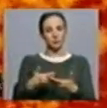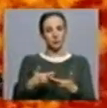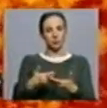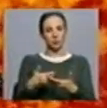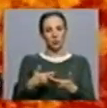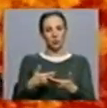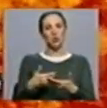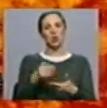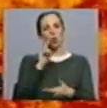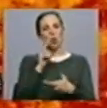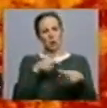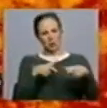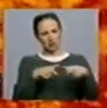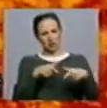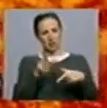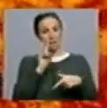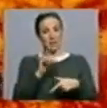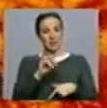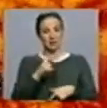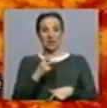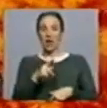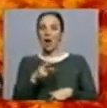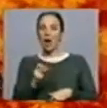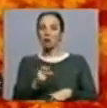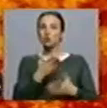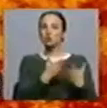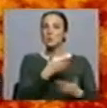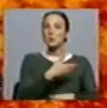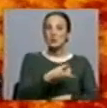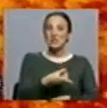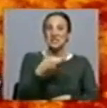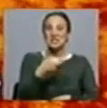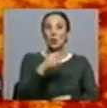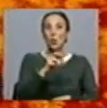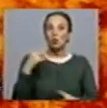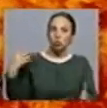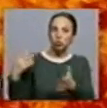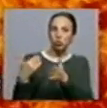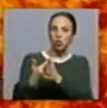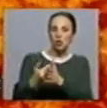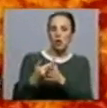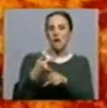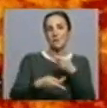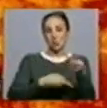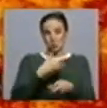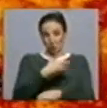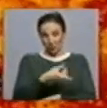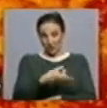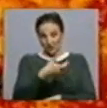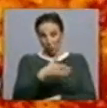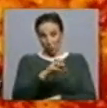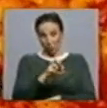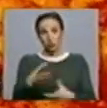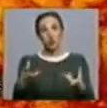astrónomos olharam para esta estrela, e repara, Cristiana, isto é um estudo já vem de 1978, foram buscar observações de 1978,